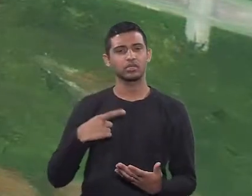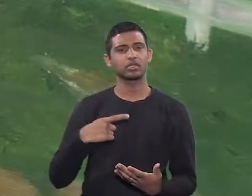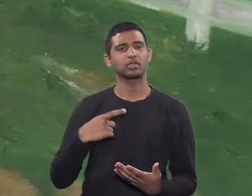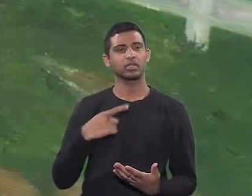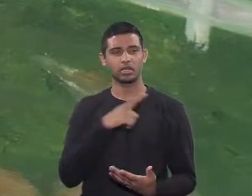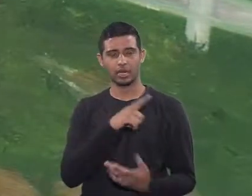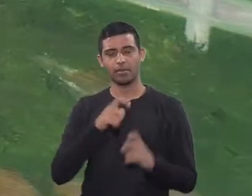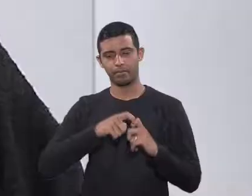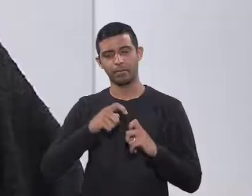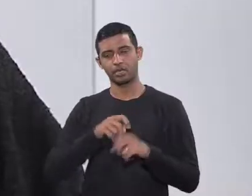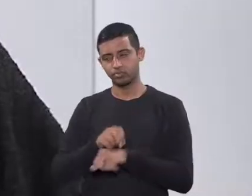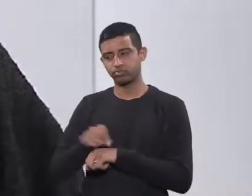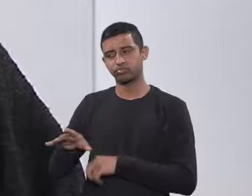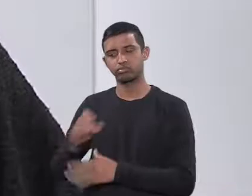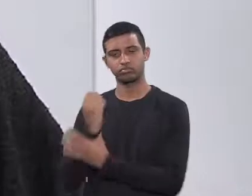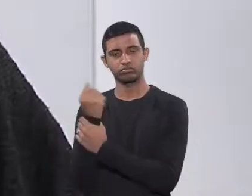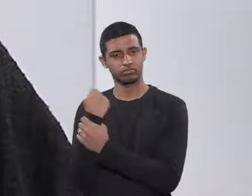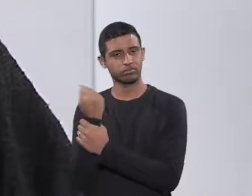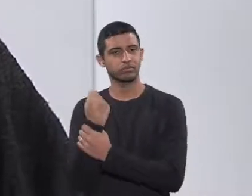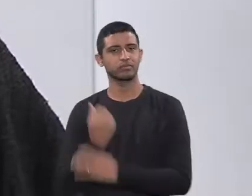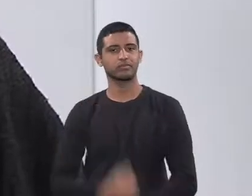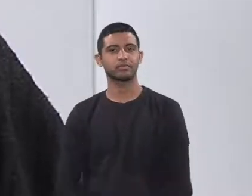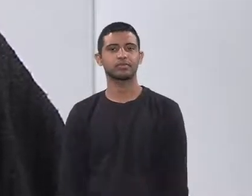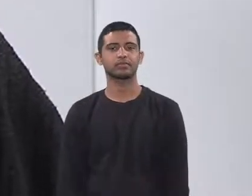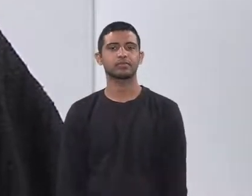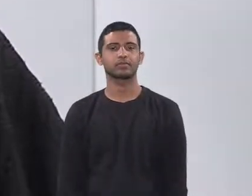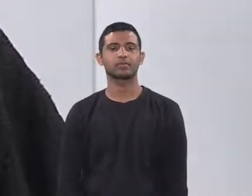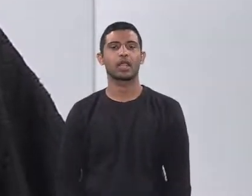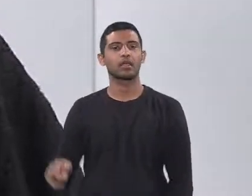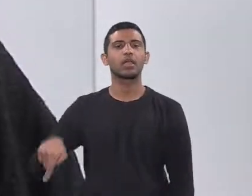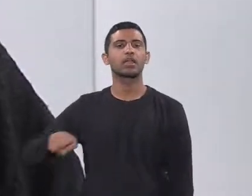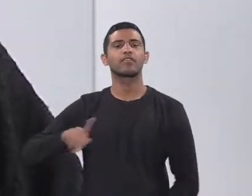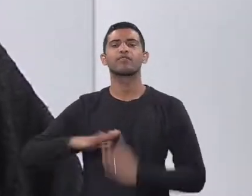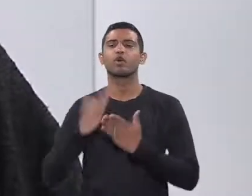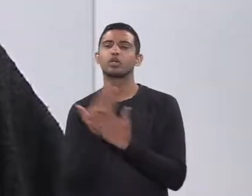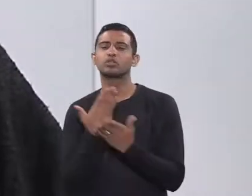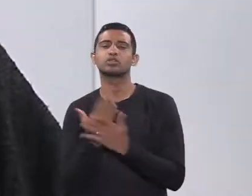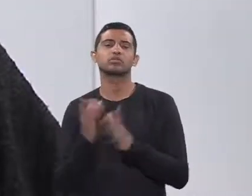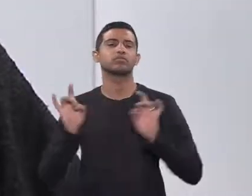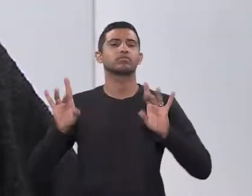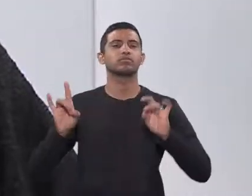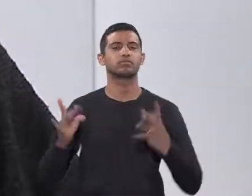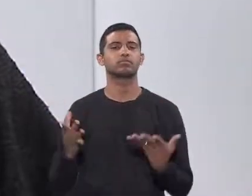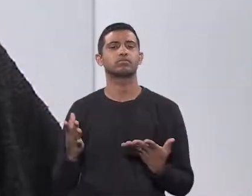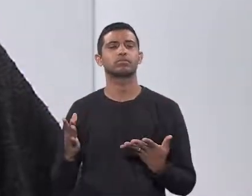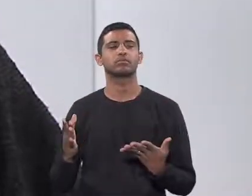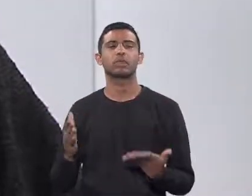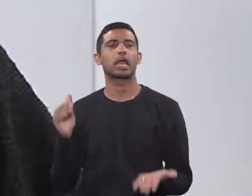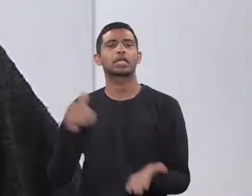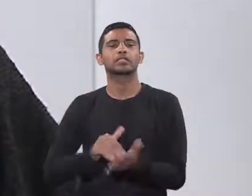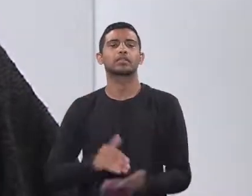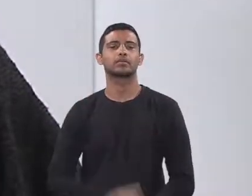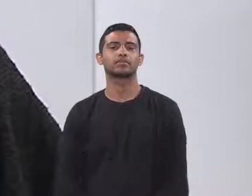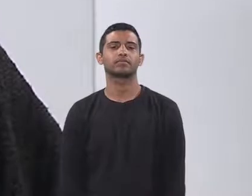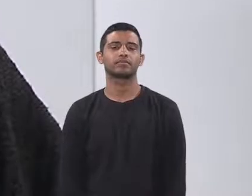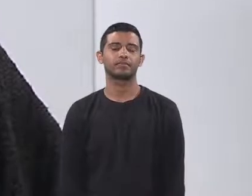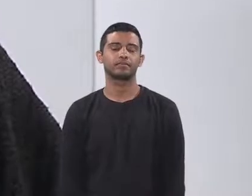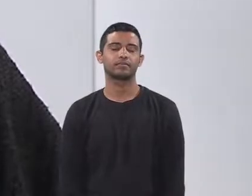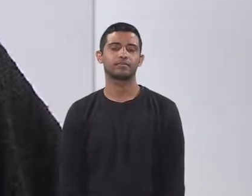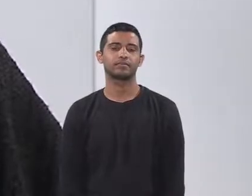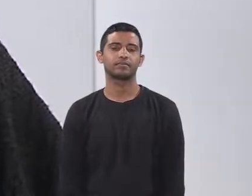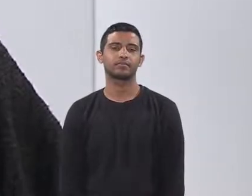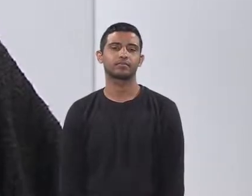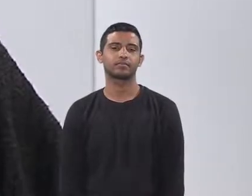geneticista recomendou e ele frequentou escolas especiais e até passou um